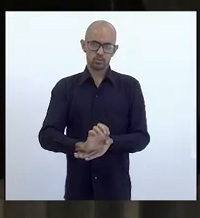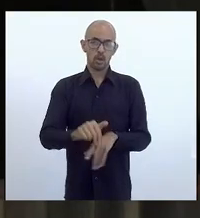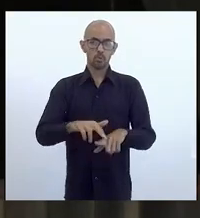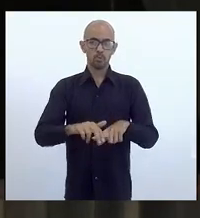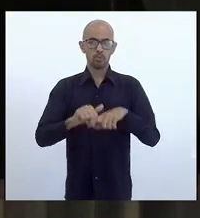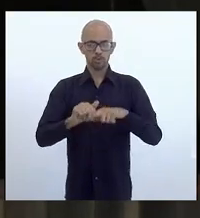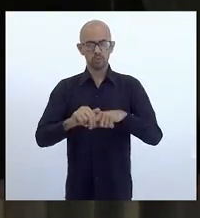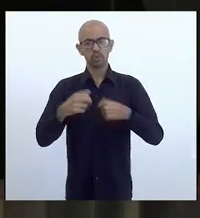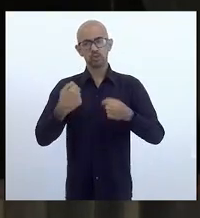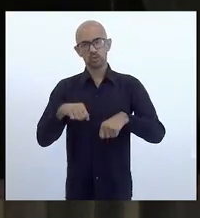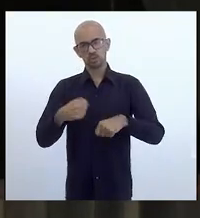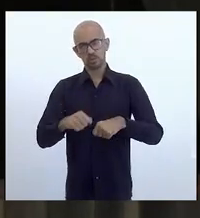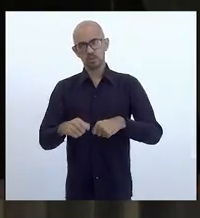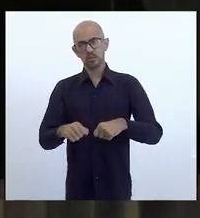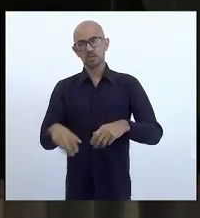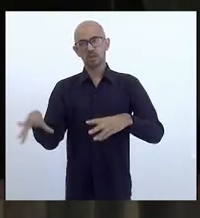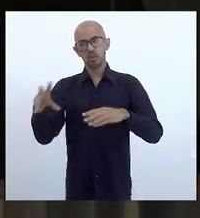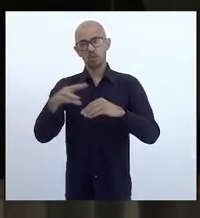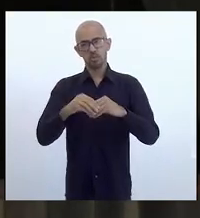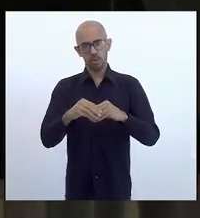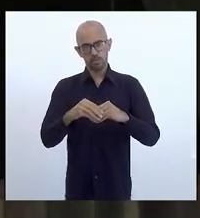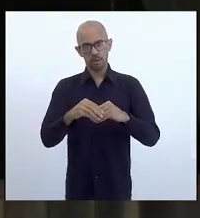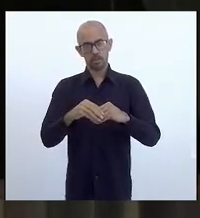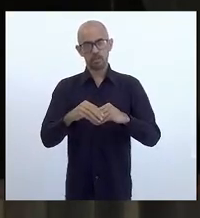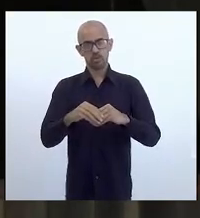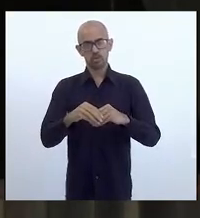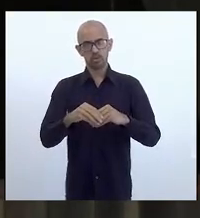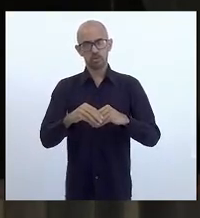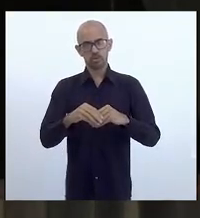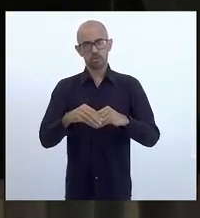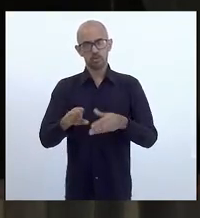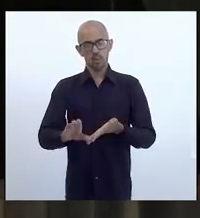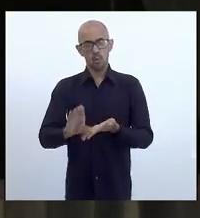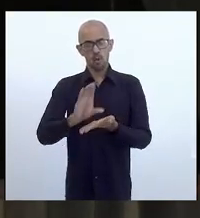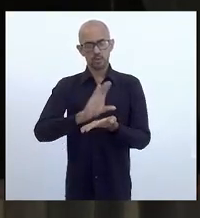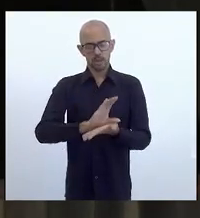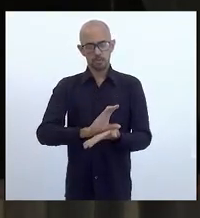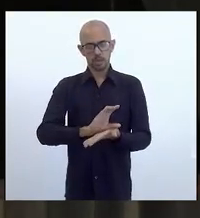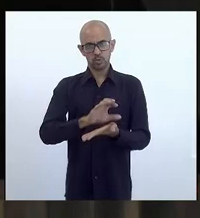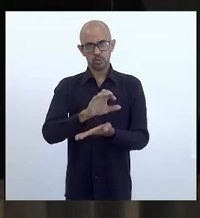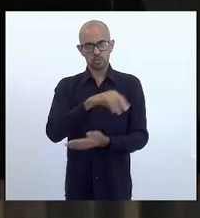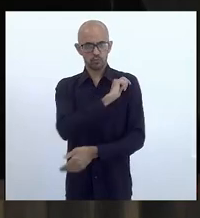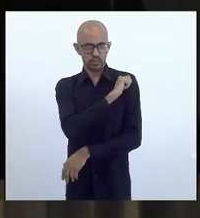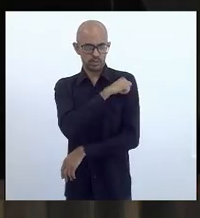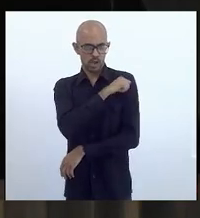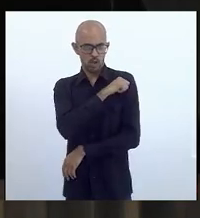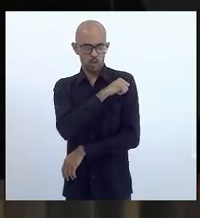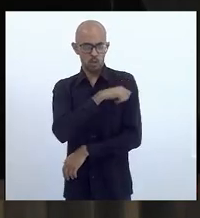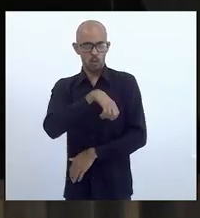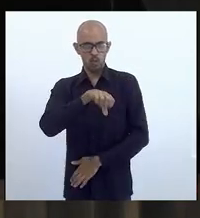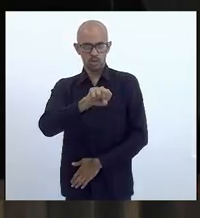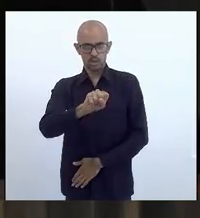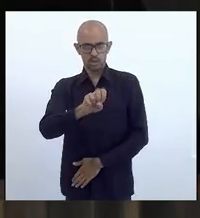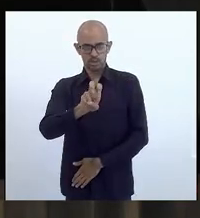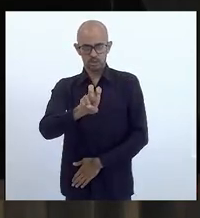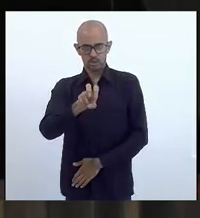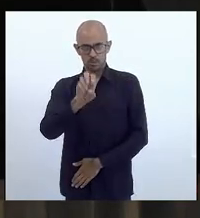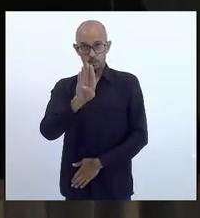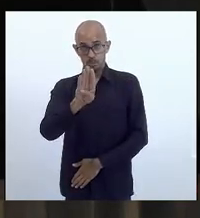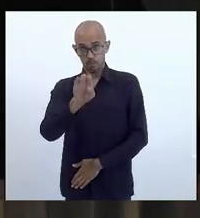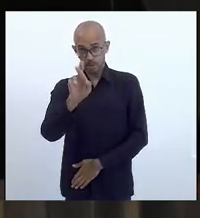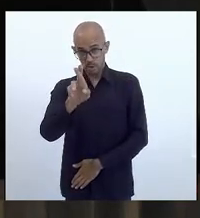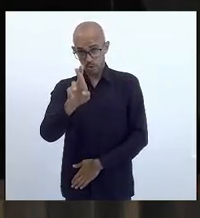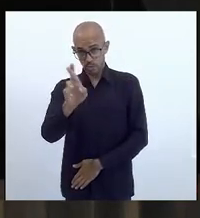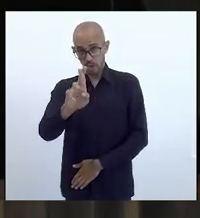ter uma suplementação do orçamento fiscal. 85 bilhões